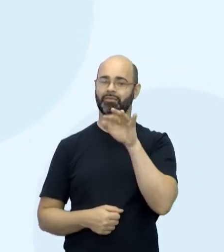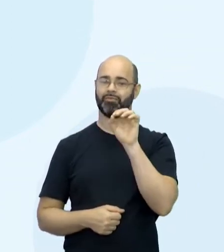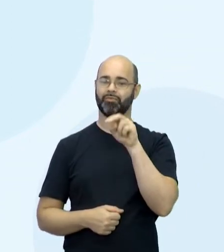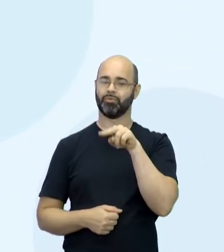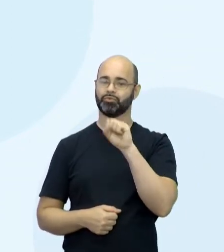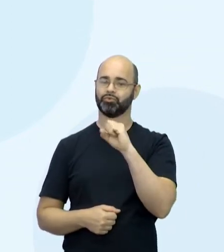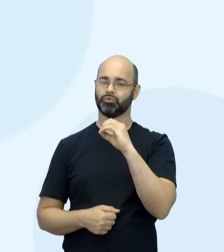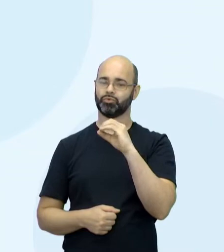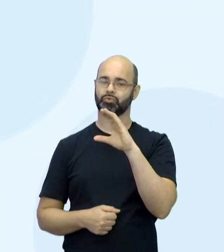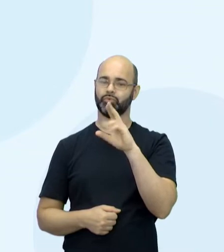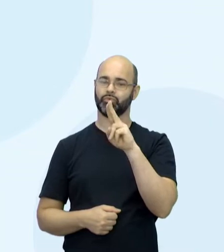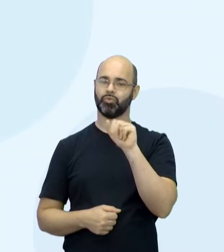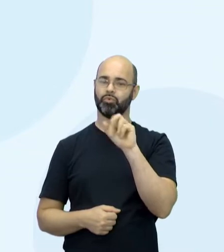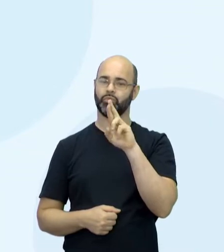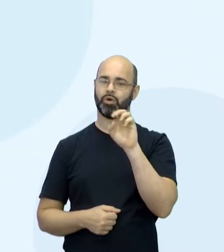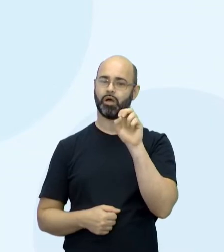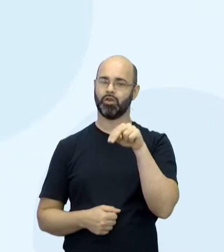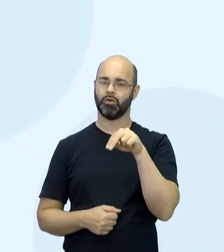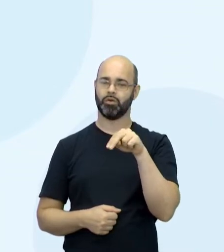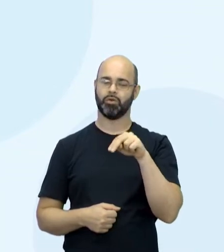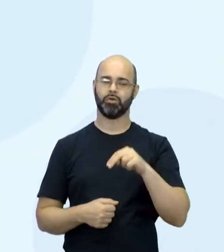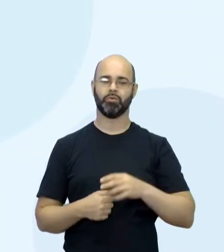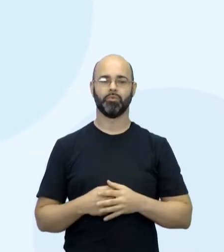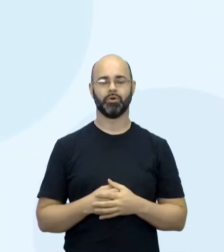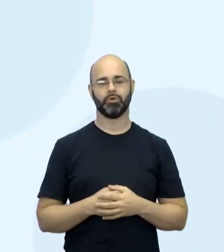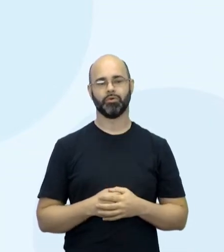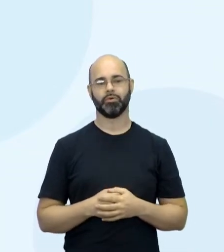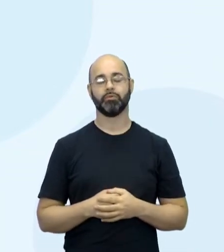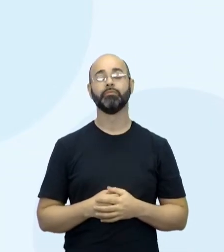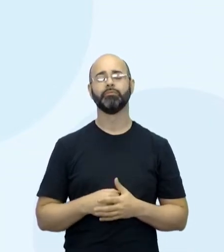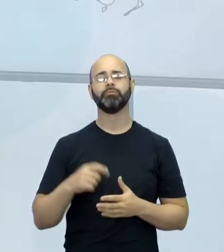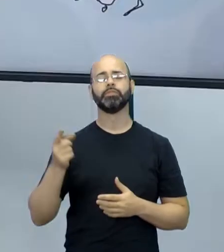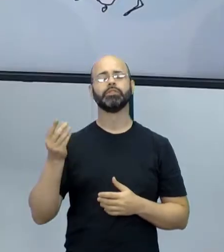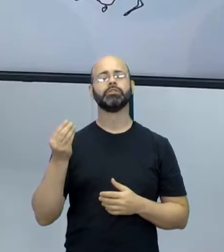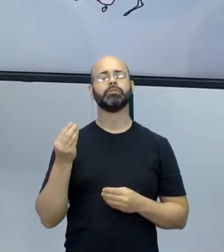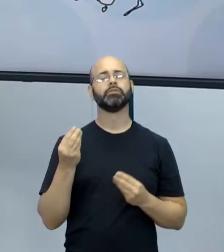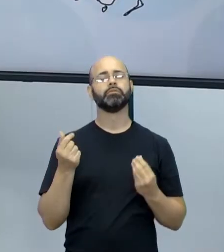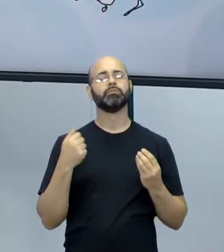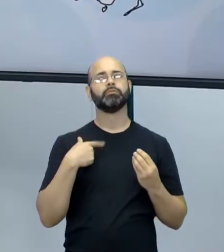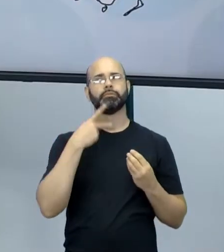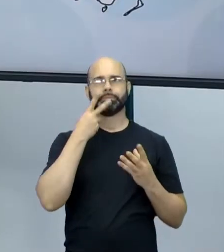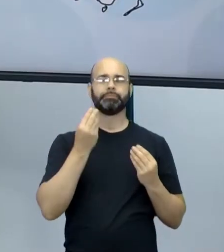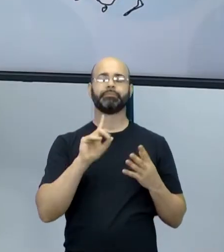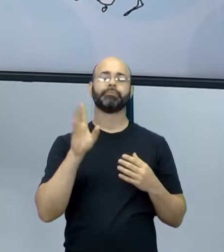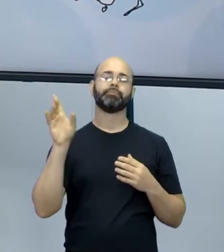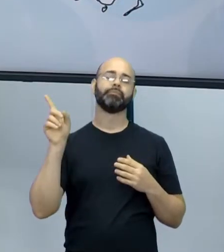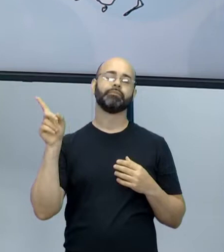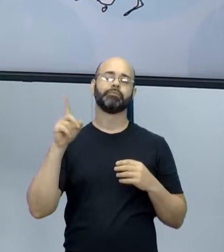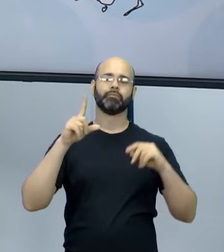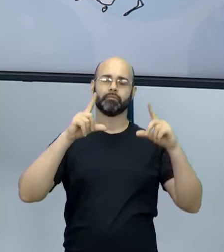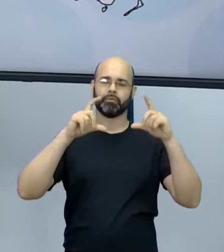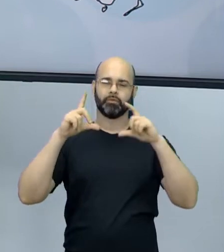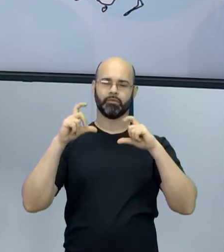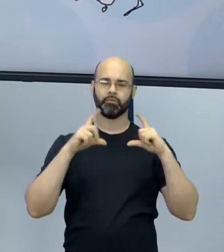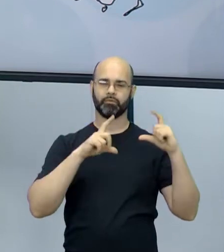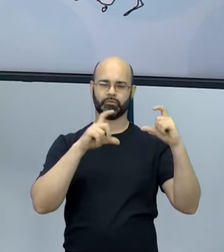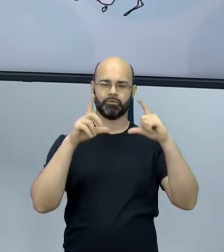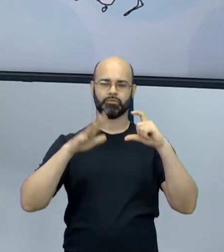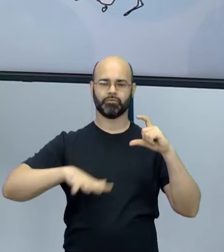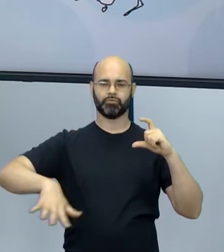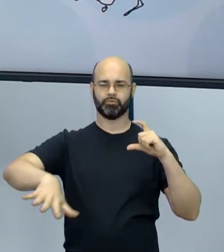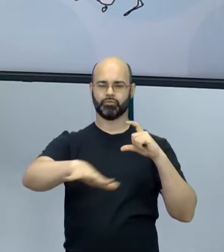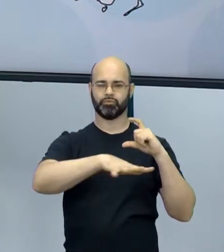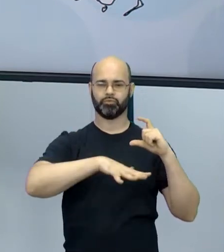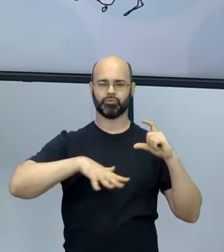assim, ele é um filme delicado. Eu não vou falar muita coisa dele, mas assim, a força que tem a fotografia para retratar algumas